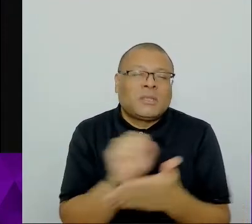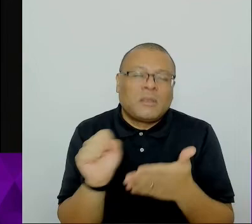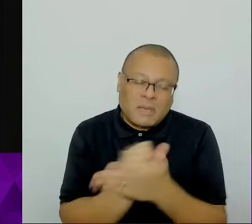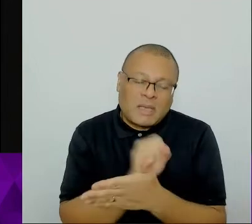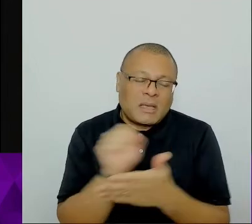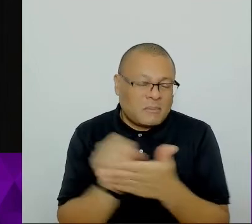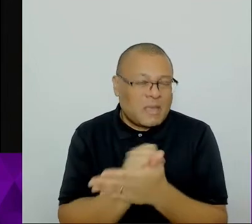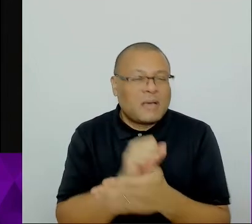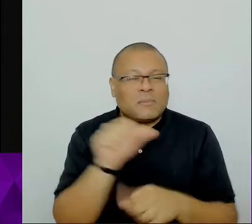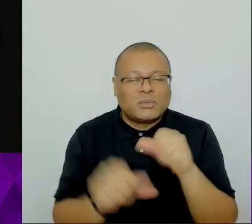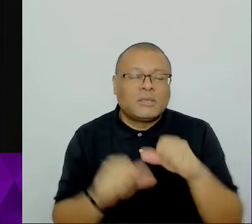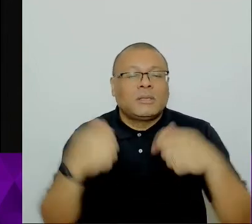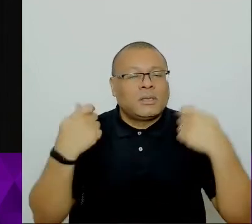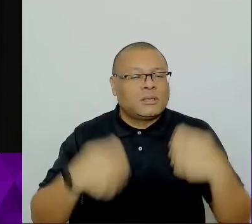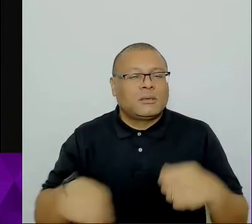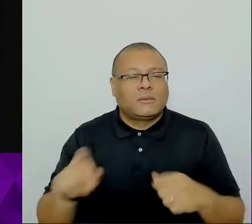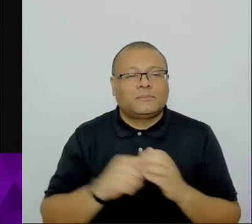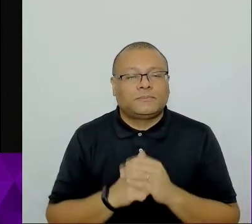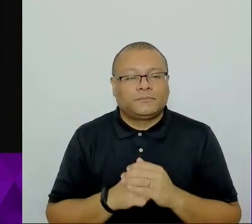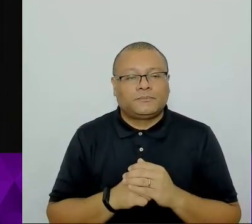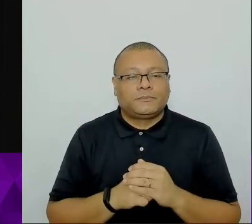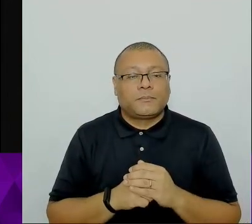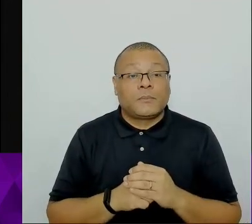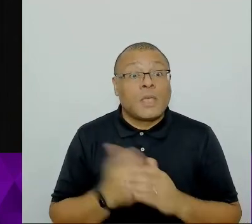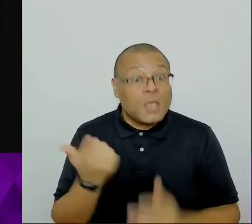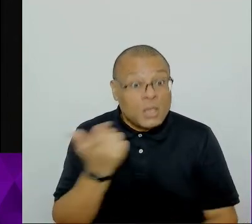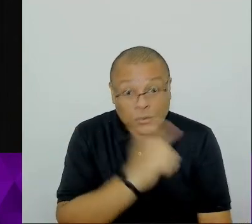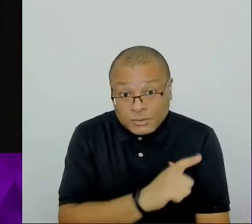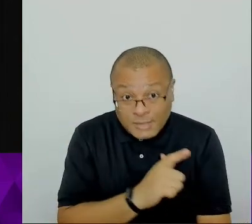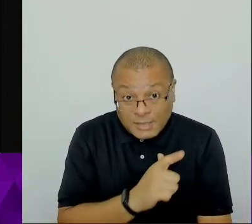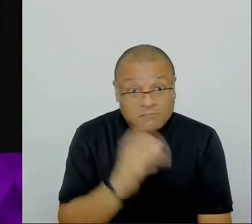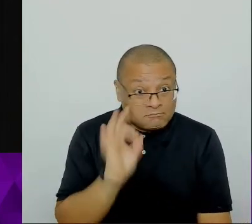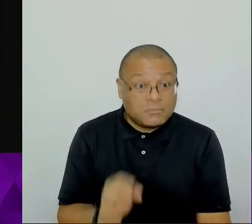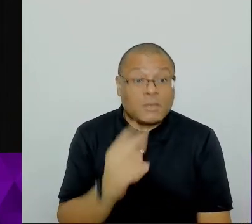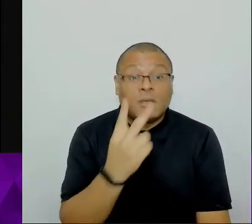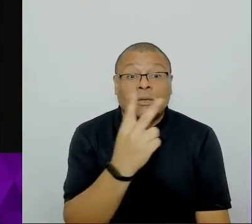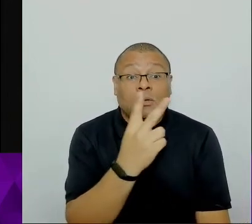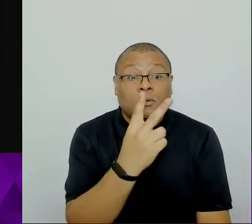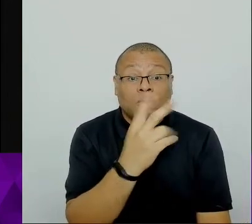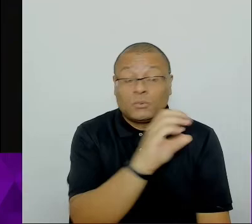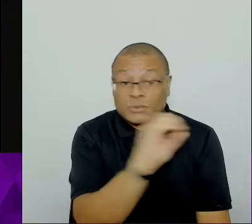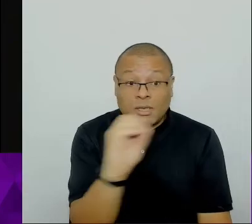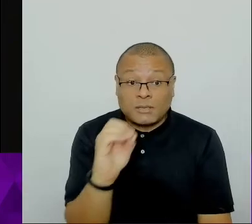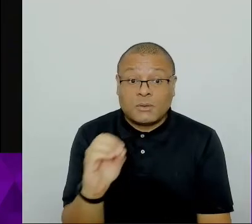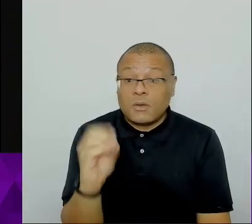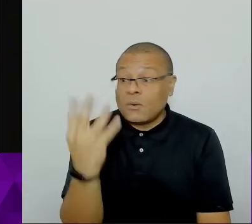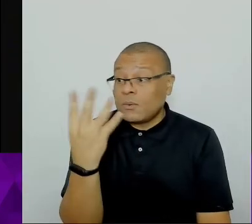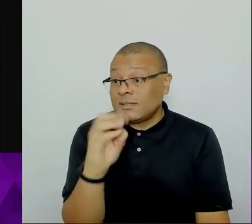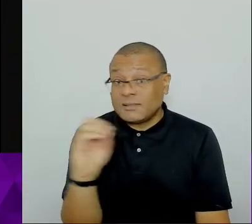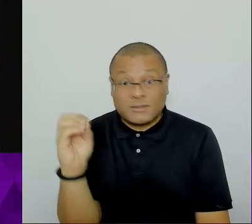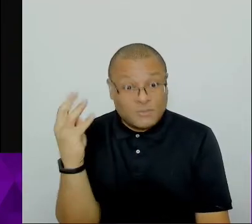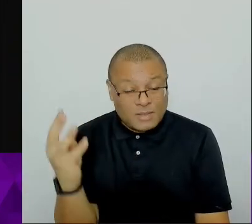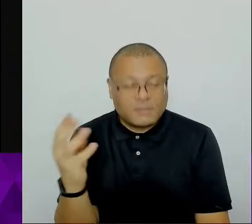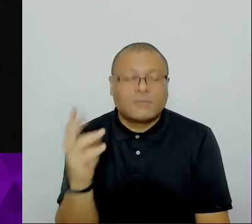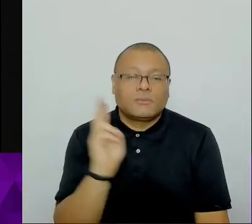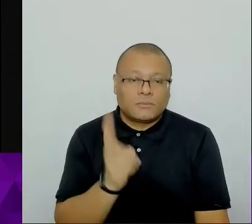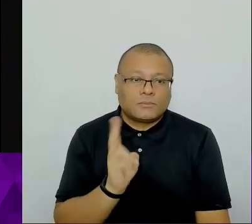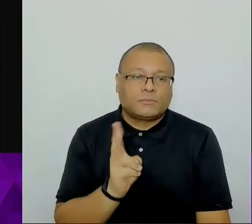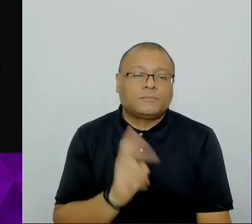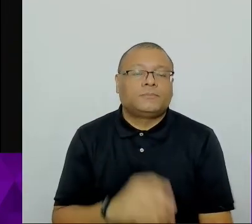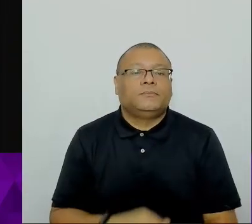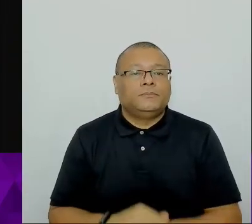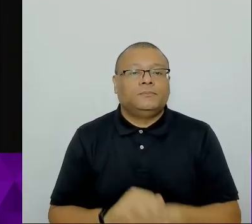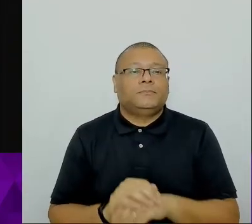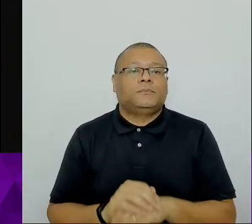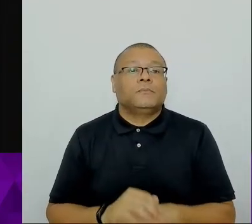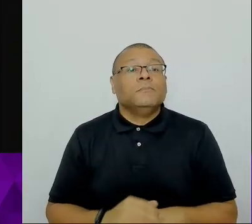cada request. Em caso de sucesso, 200 ou 204, se eu não encontrar, 404 como sempre, né? E